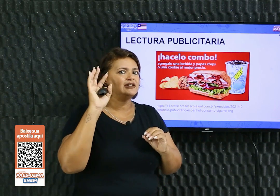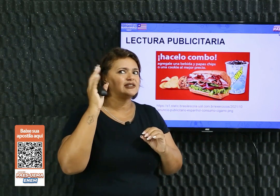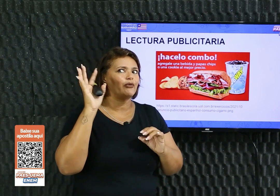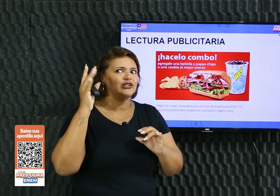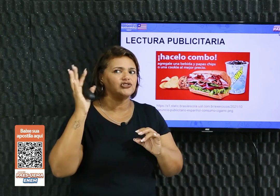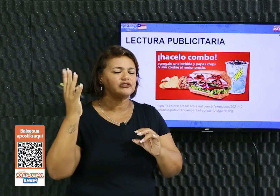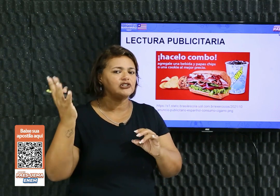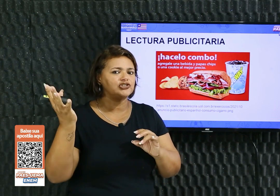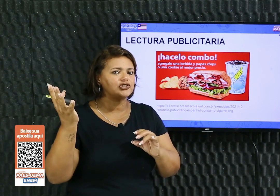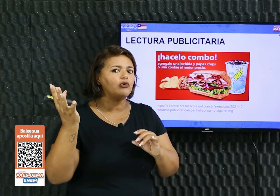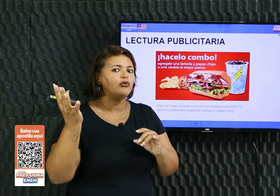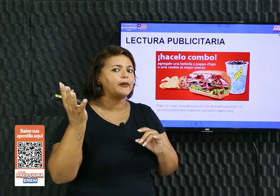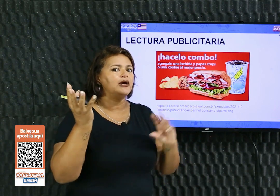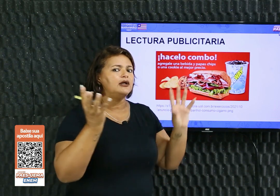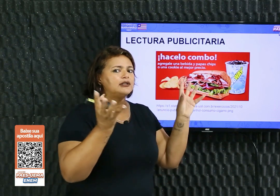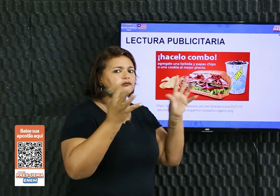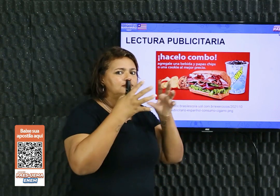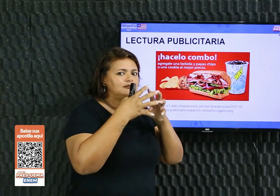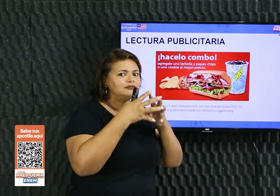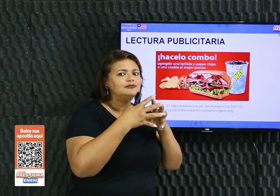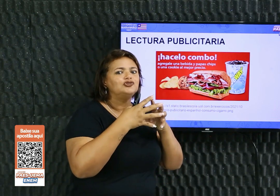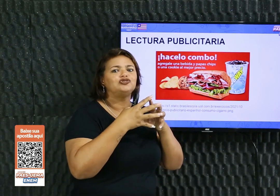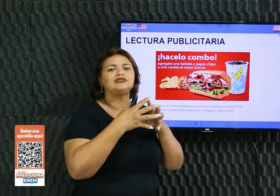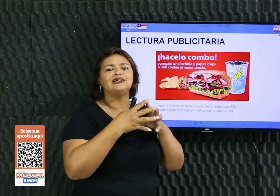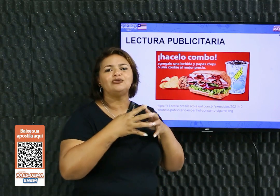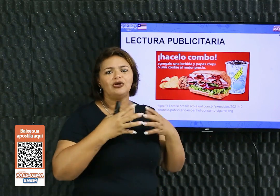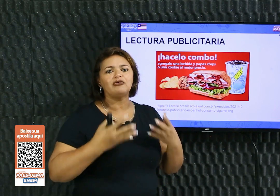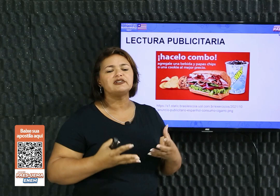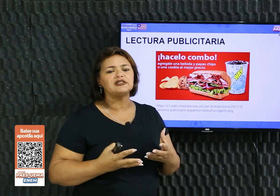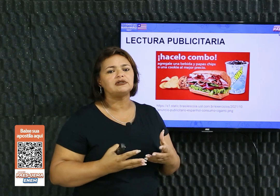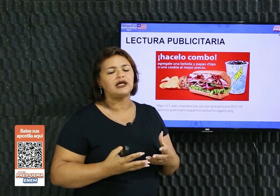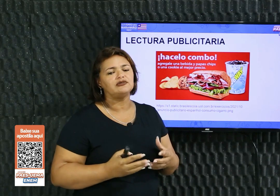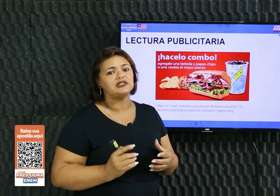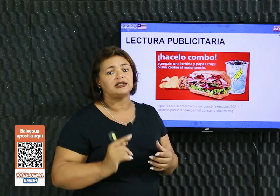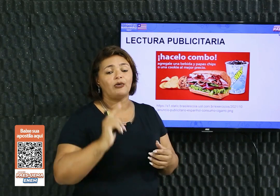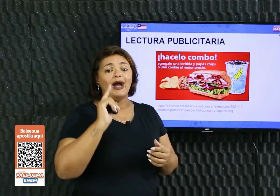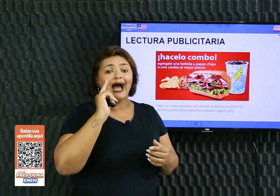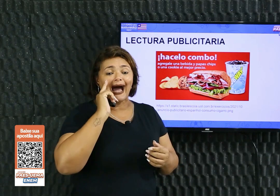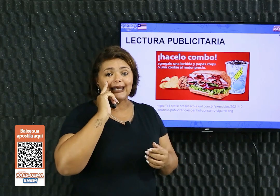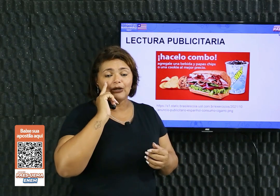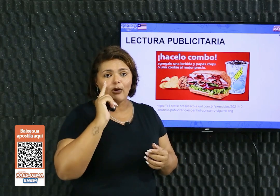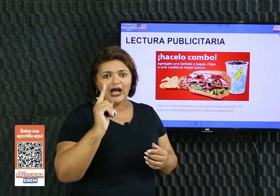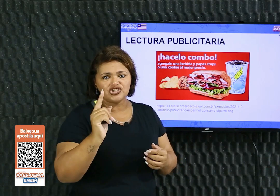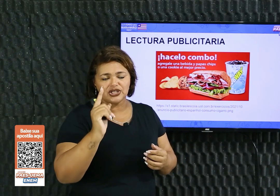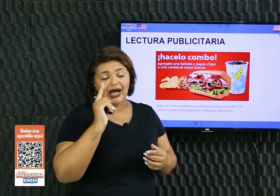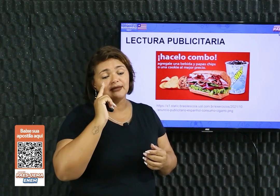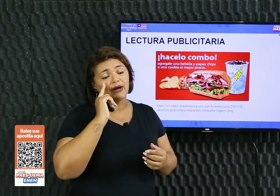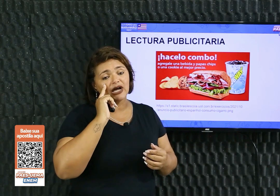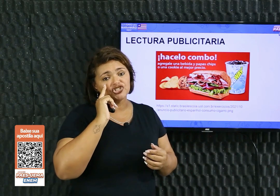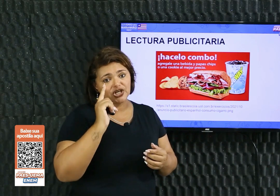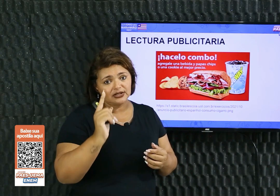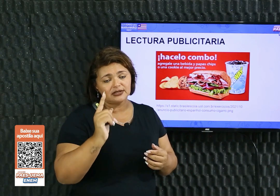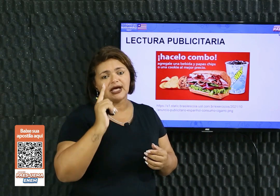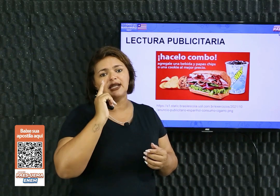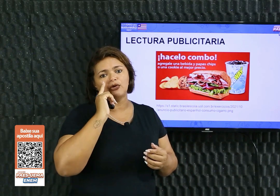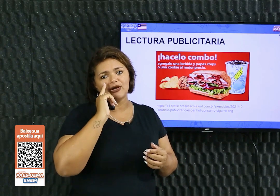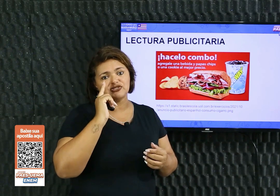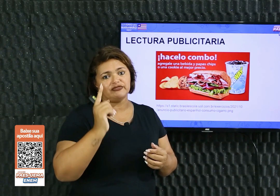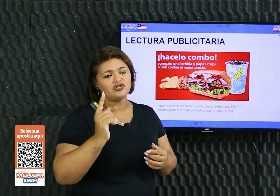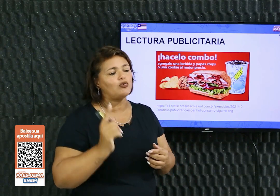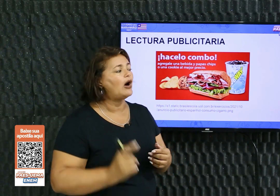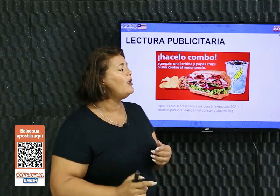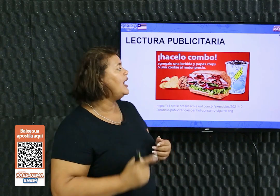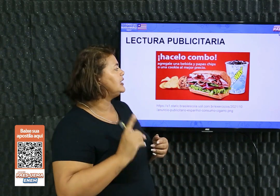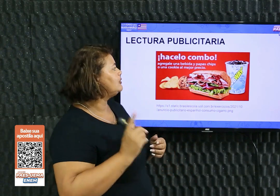lembra aqueles salgadinhos que a gente compra. Então, juntando, eu consigo traduzir. Então, a linguagem, a imagem, tá? A